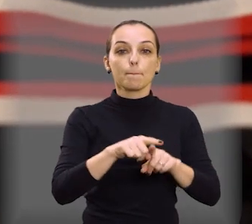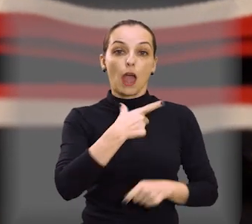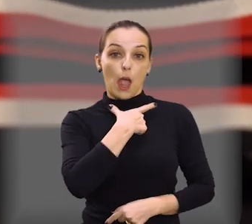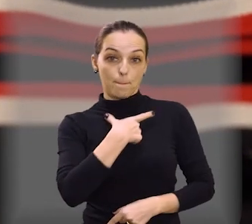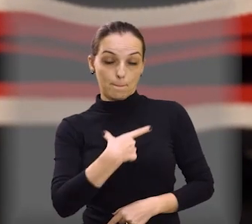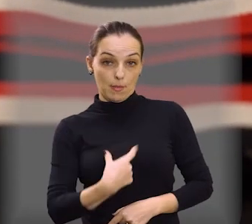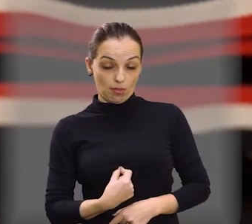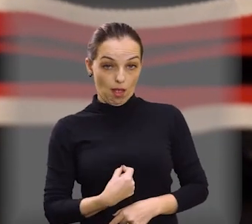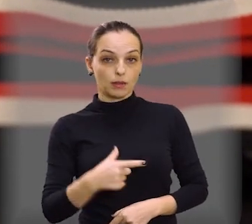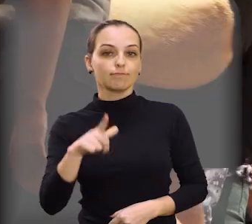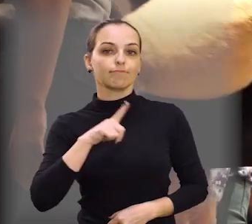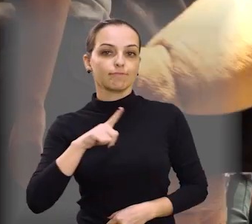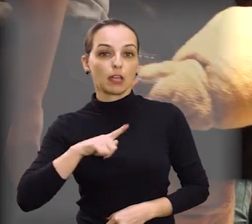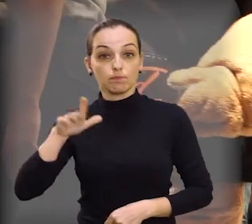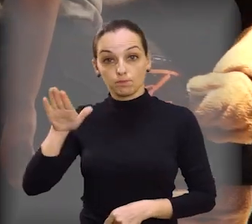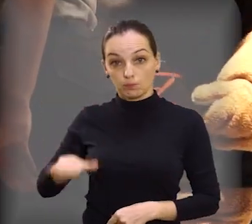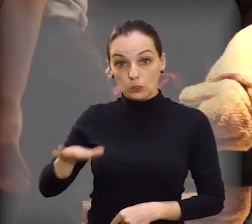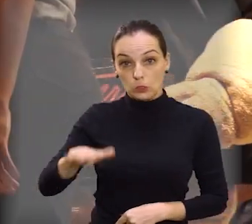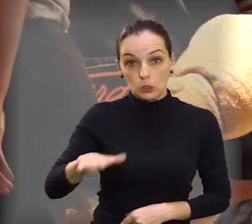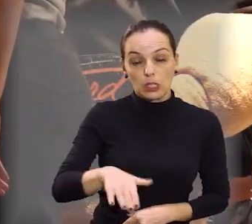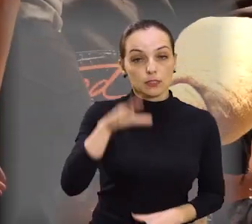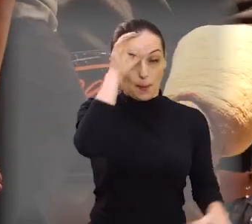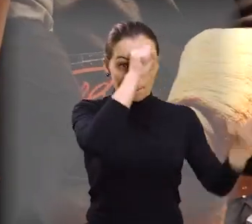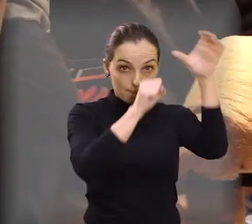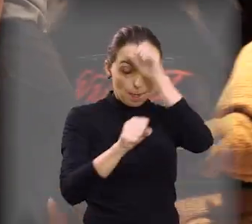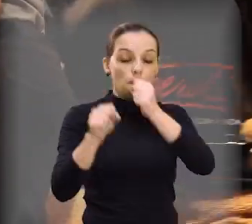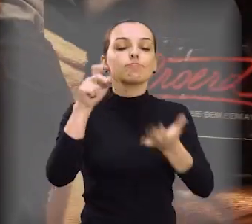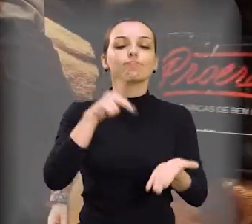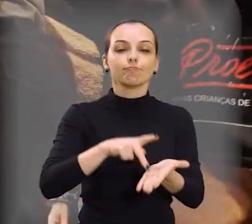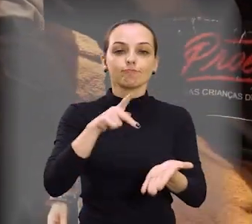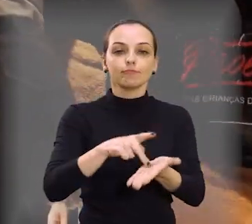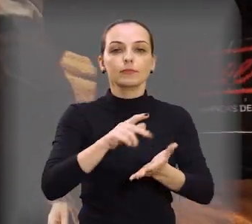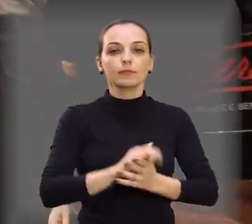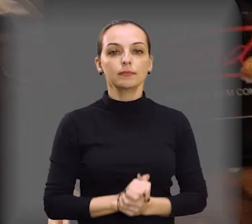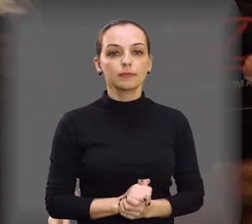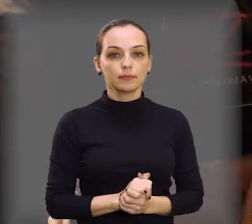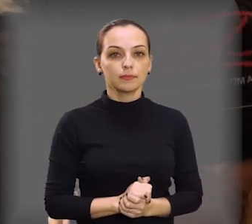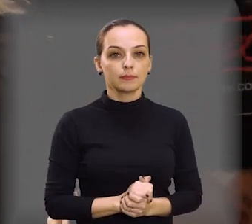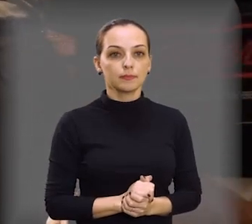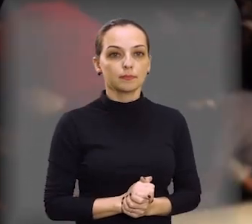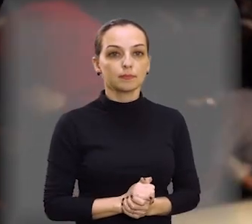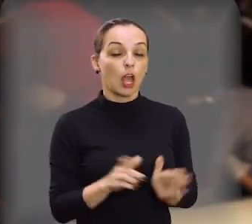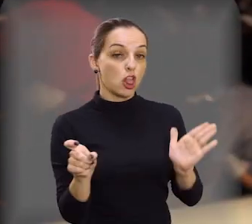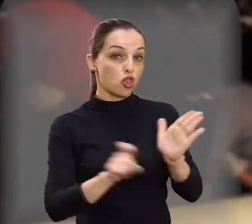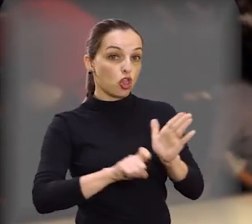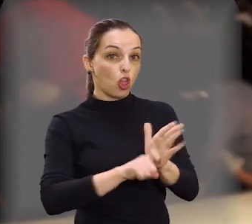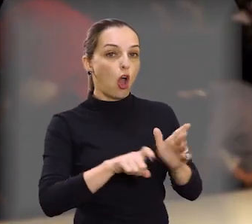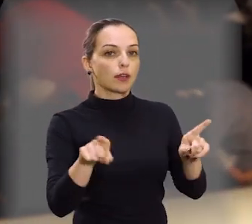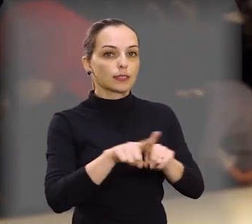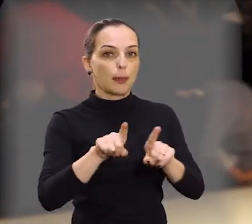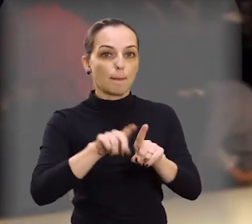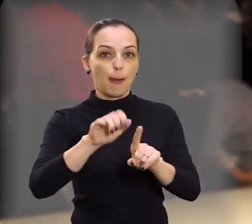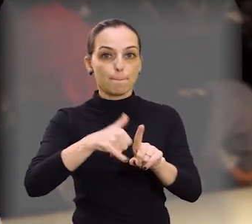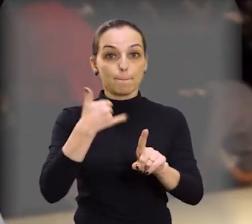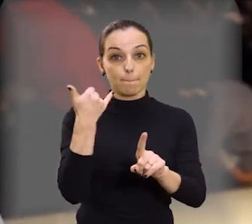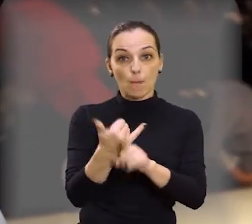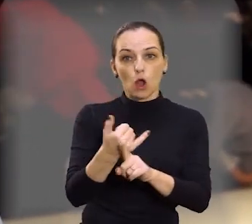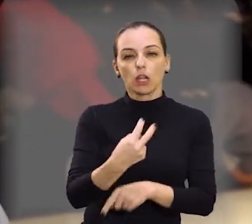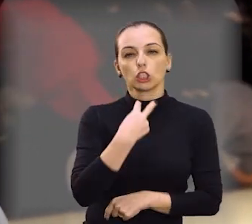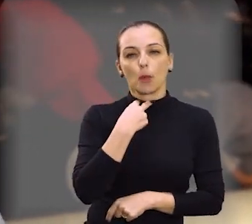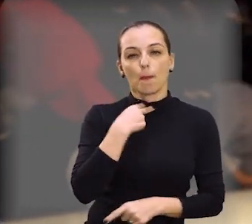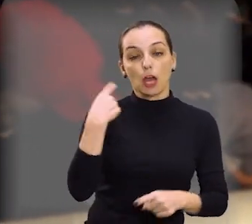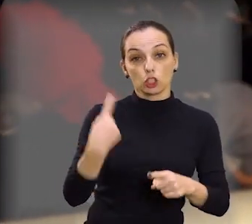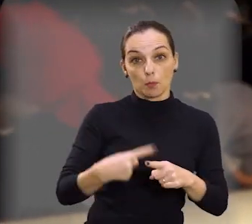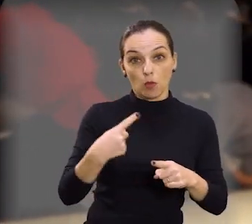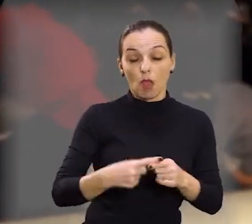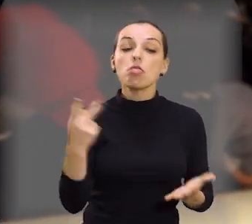de diploma e medalha, essas crianças levaram para casa um importante aprendizado. Que não se pode usar drogas e fazer bullying